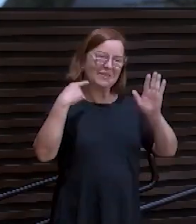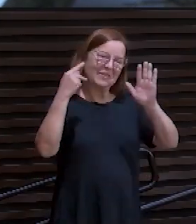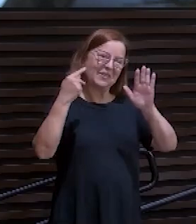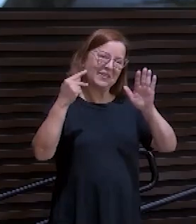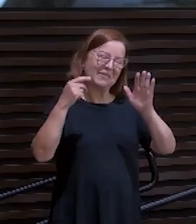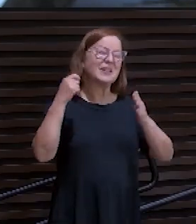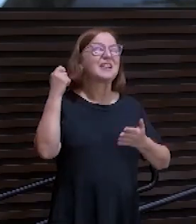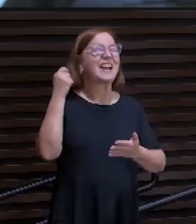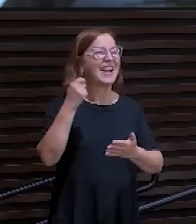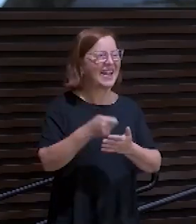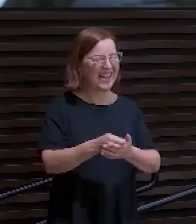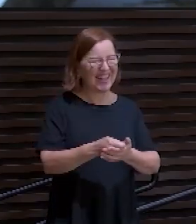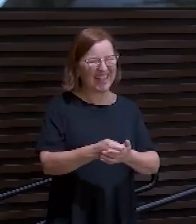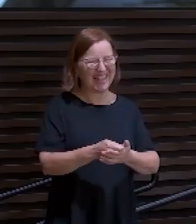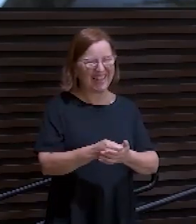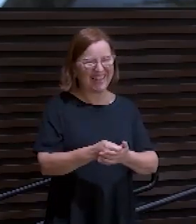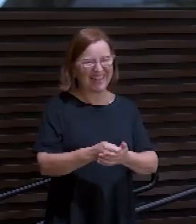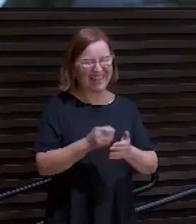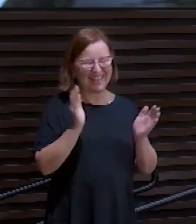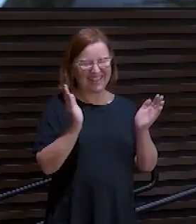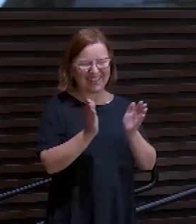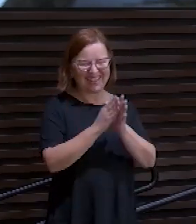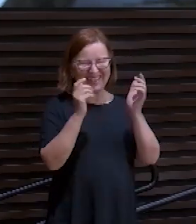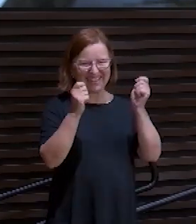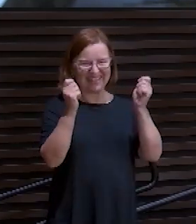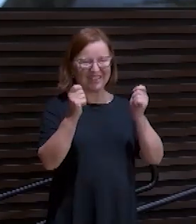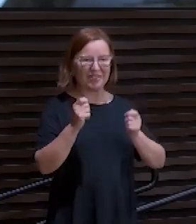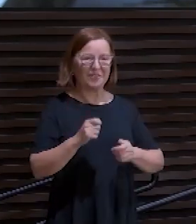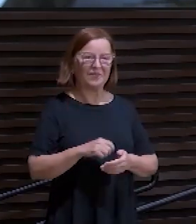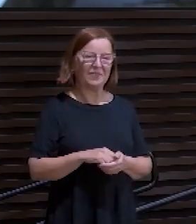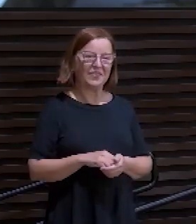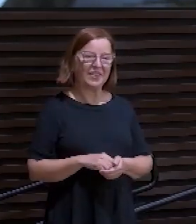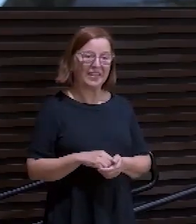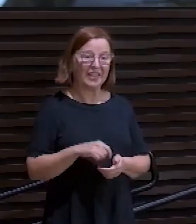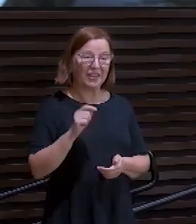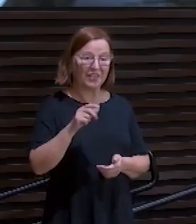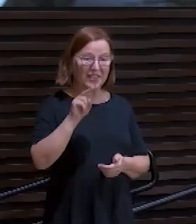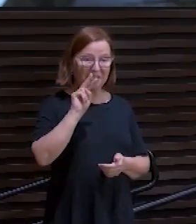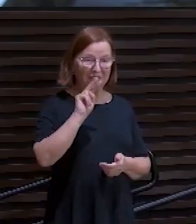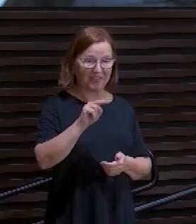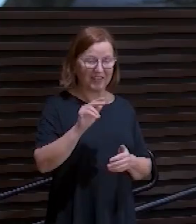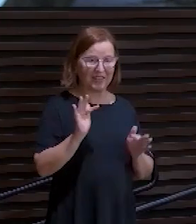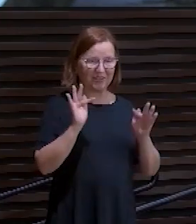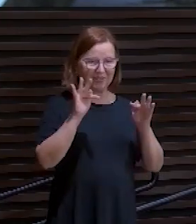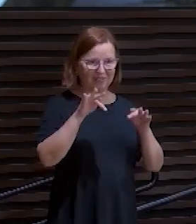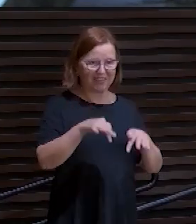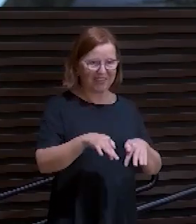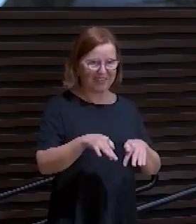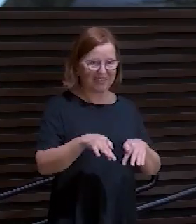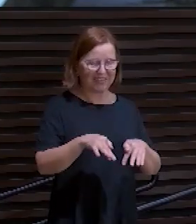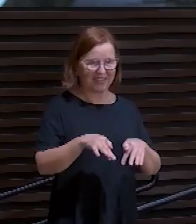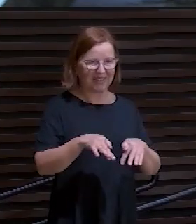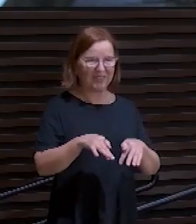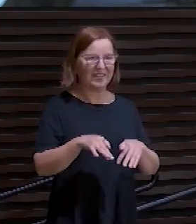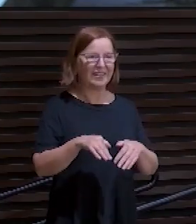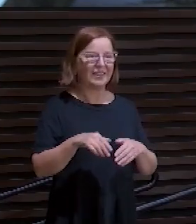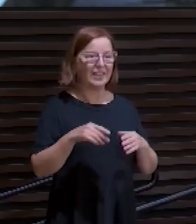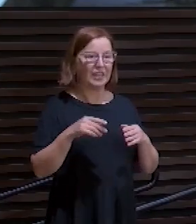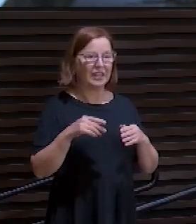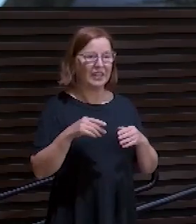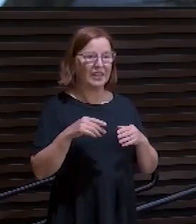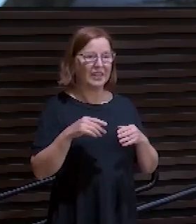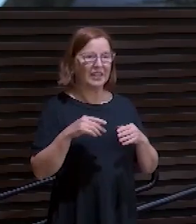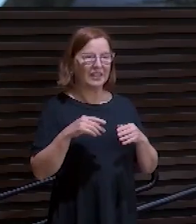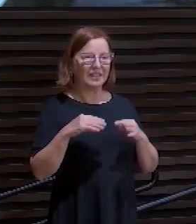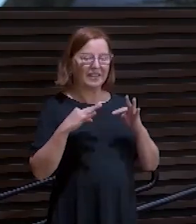se cumprir. E você dirá no final, como todos os crentes sempre puderam dizer: